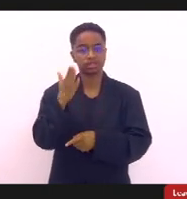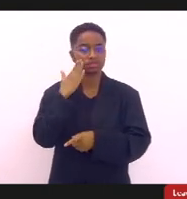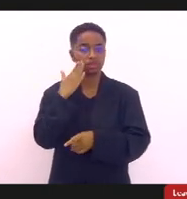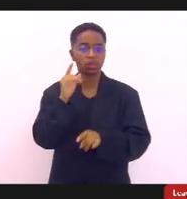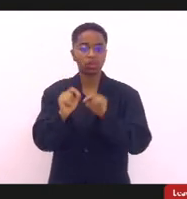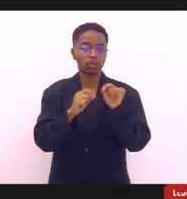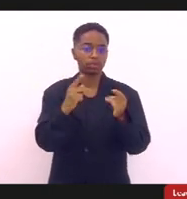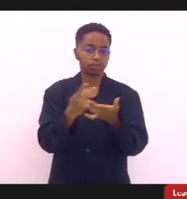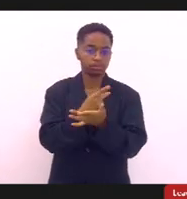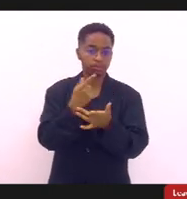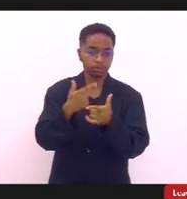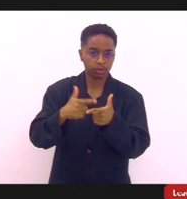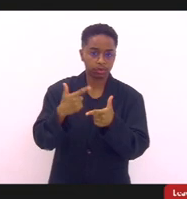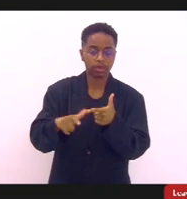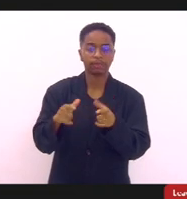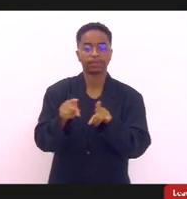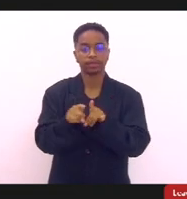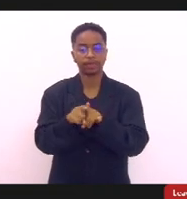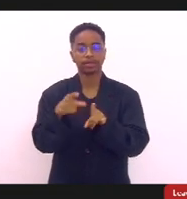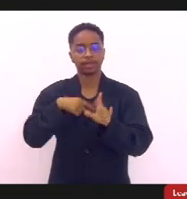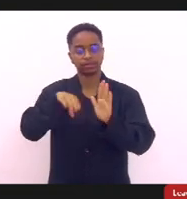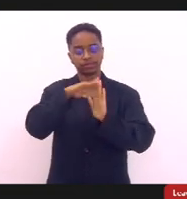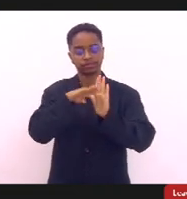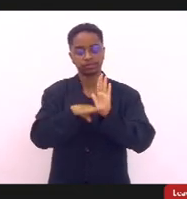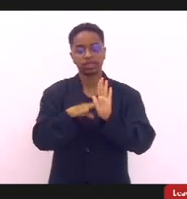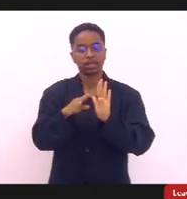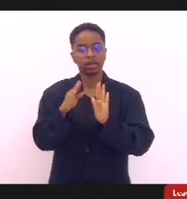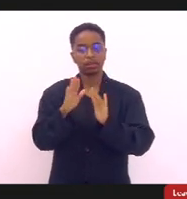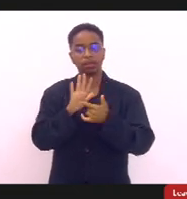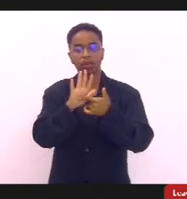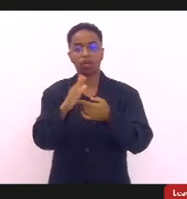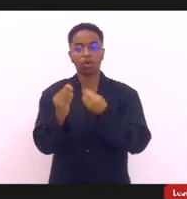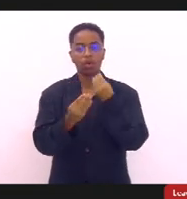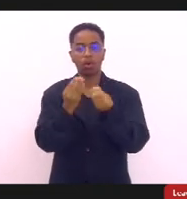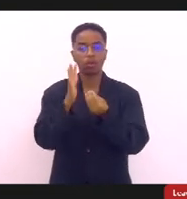um receituário de como enfrentar o problema. A doutora Alexandra apresentou aí